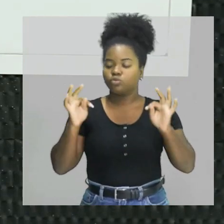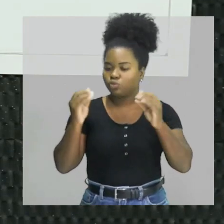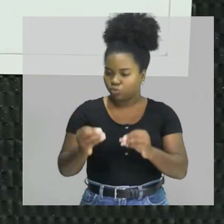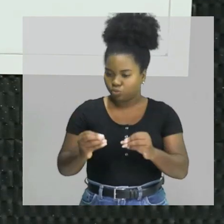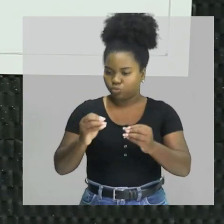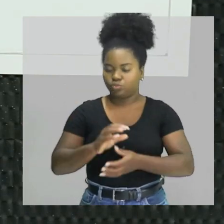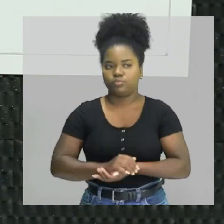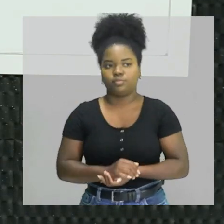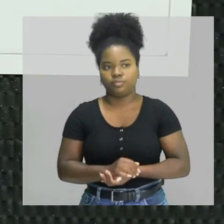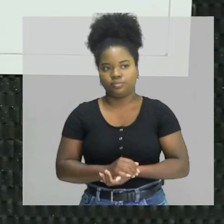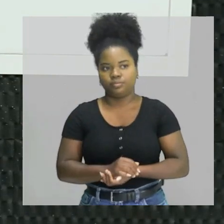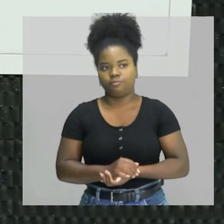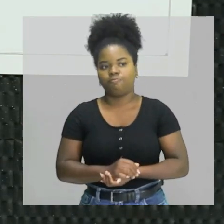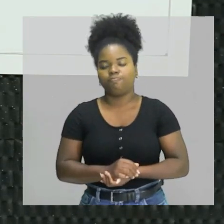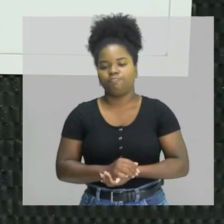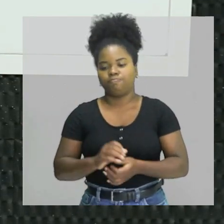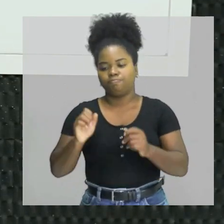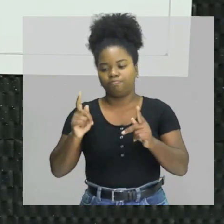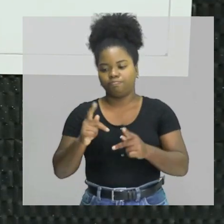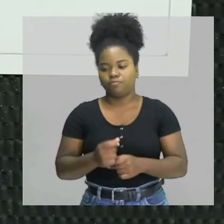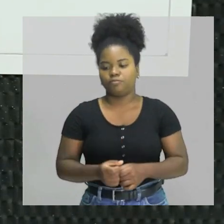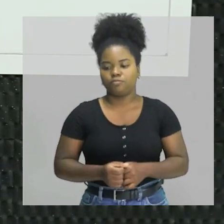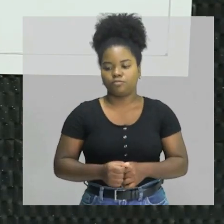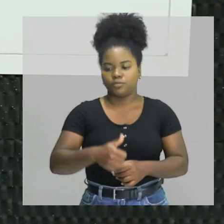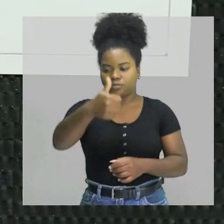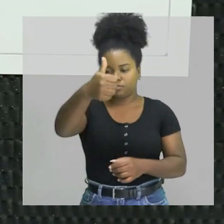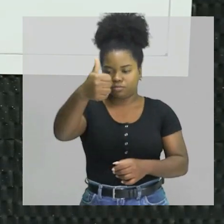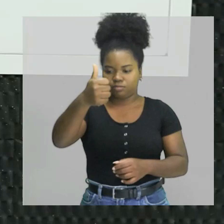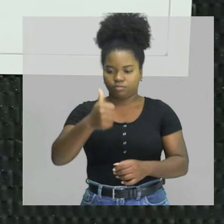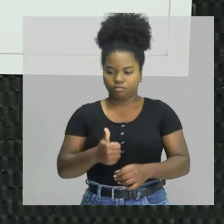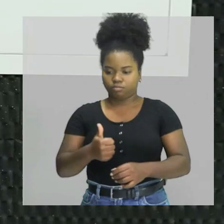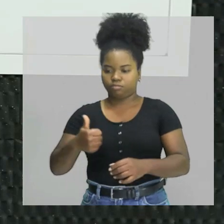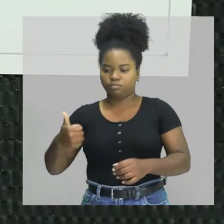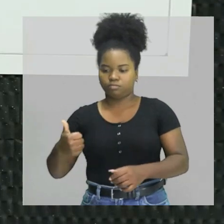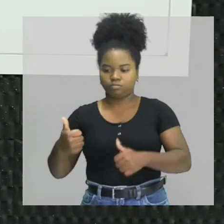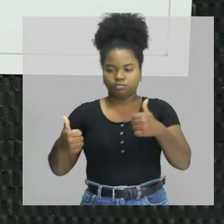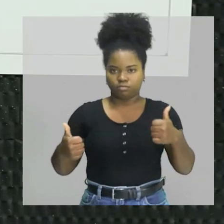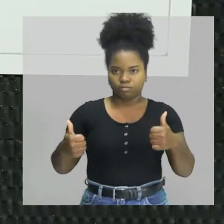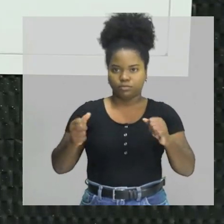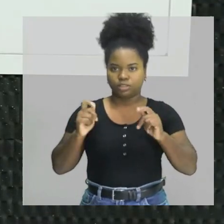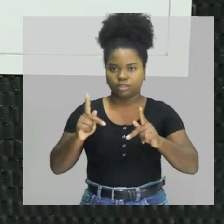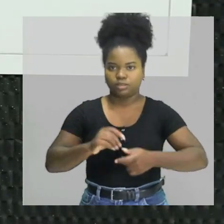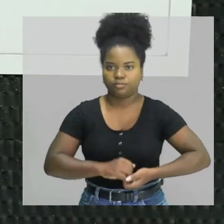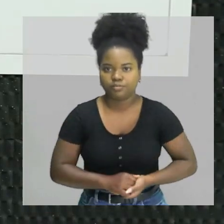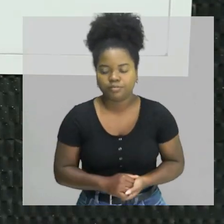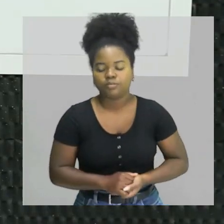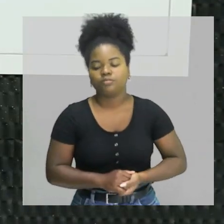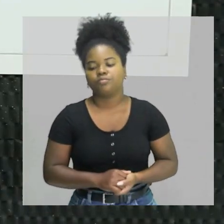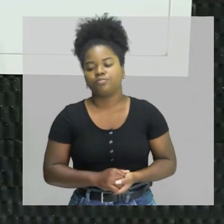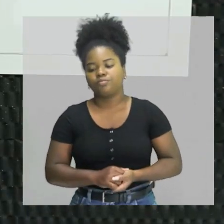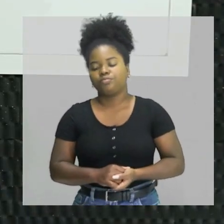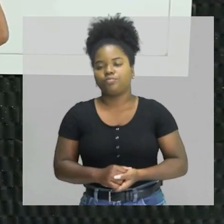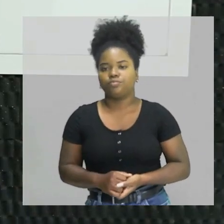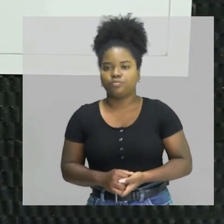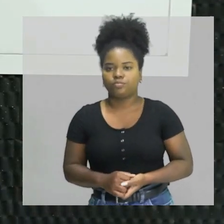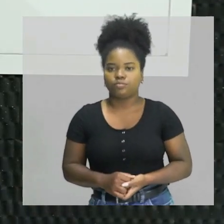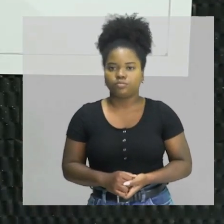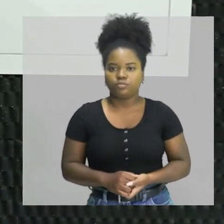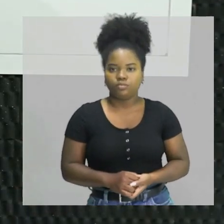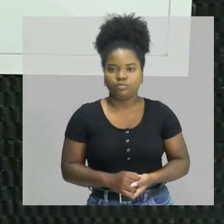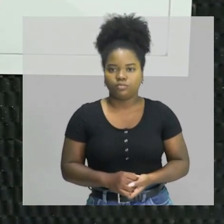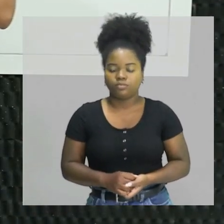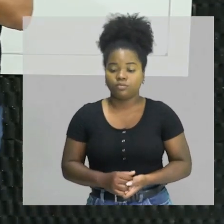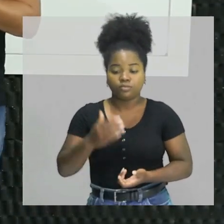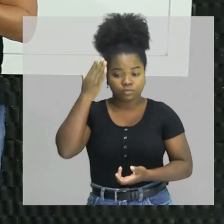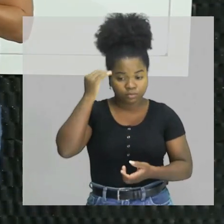1. Aqui também. Certo? Certo, professor. Beleza. O que isso vai ajudar? Olha,